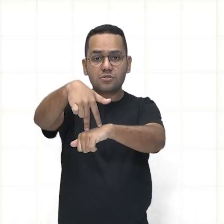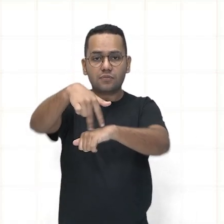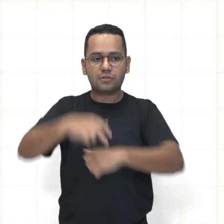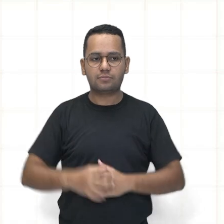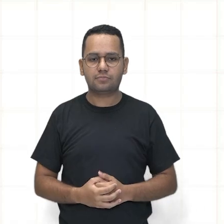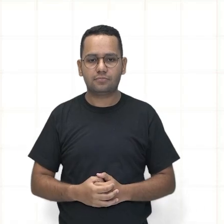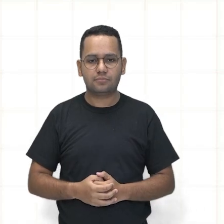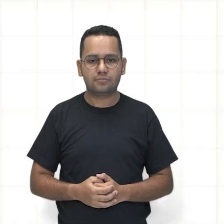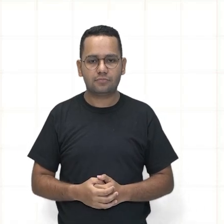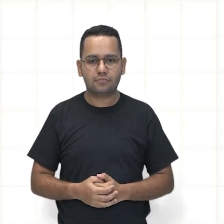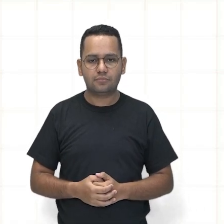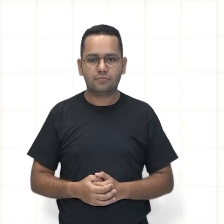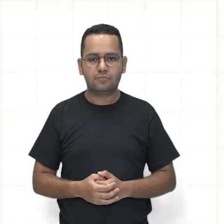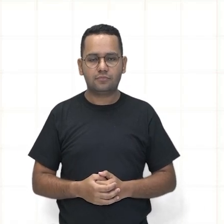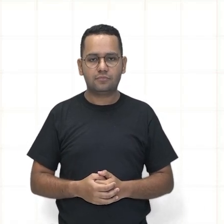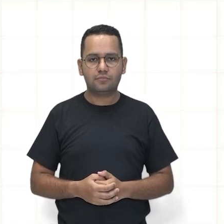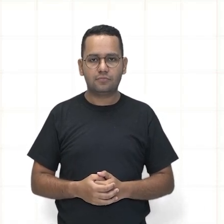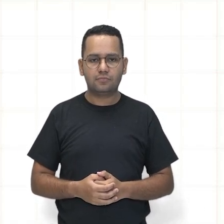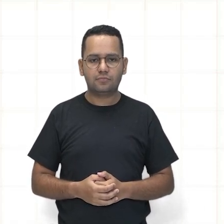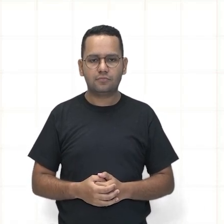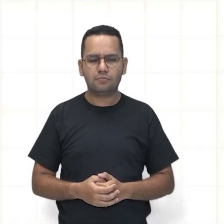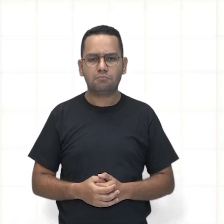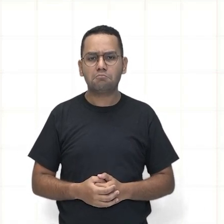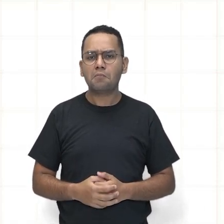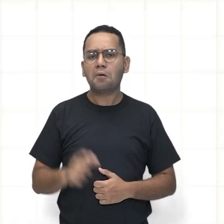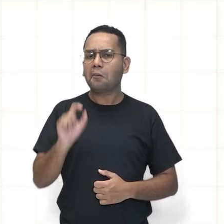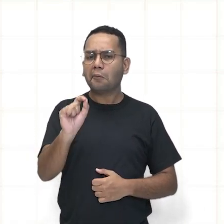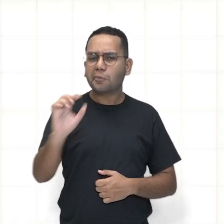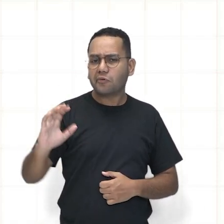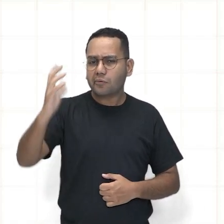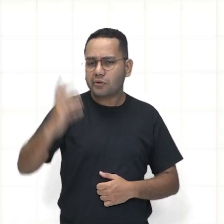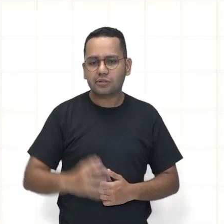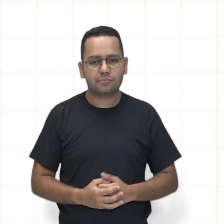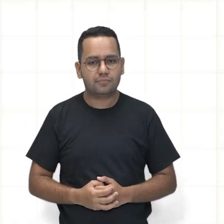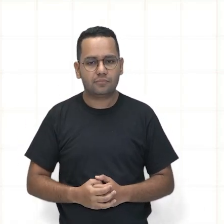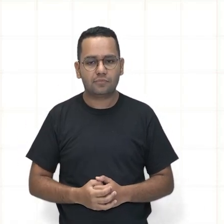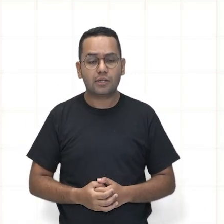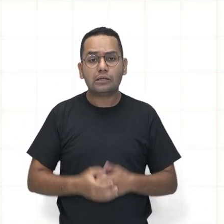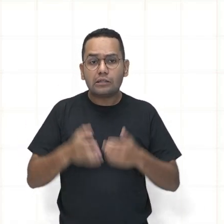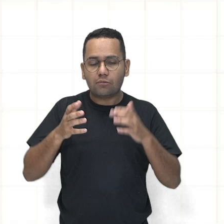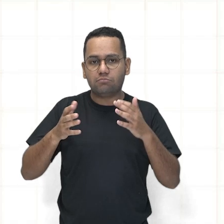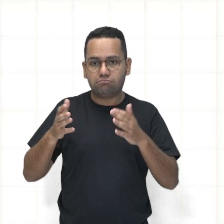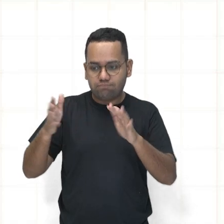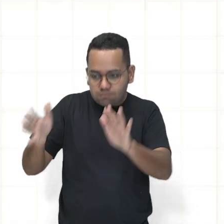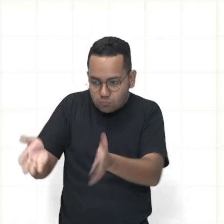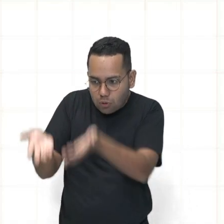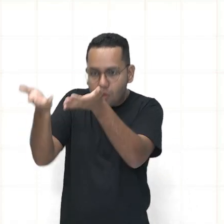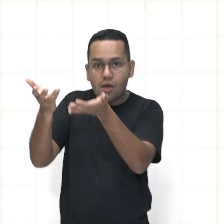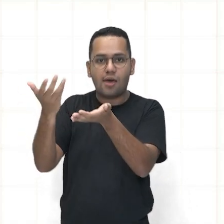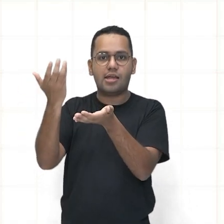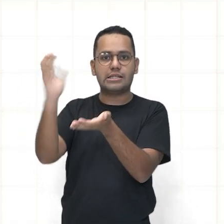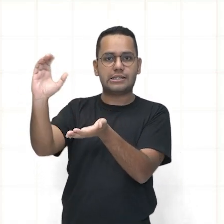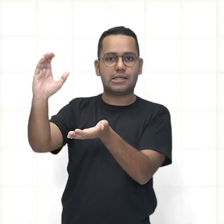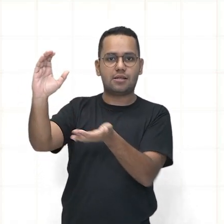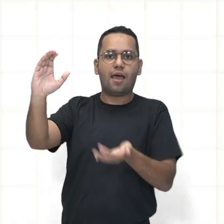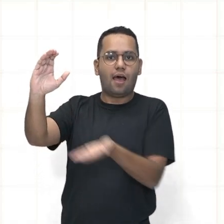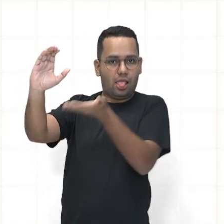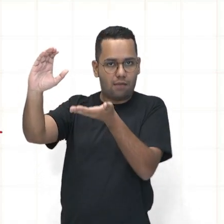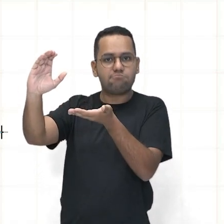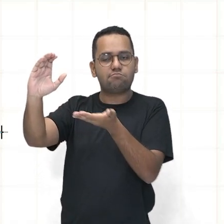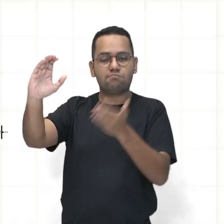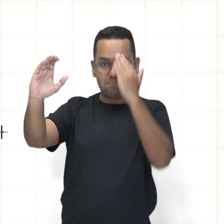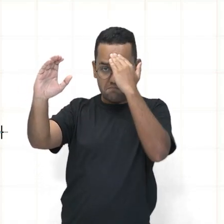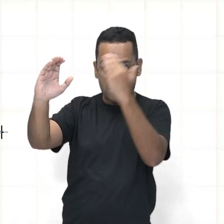esse contexto, Como o que elas vão fazer, Vão enfatizar a ciência como caminho para o